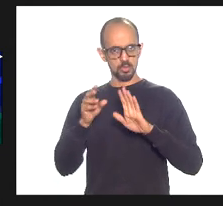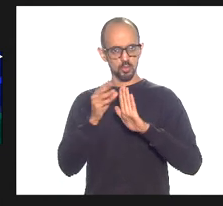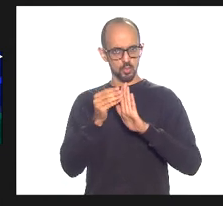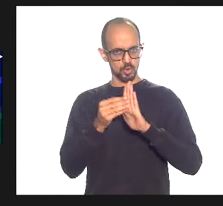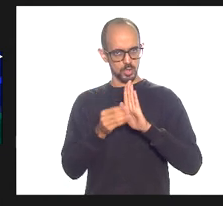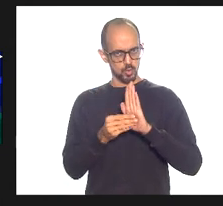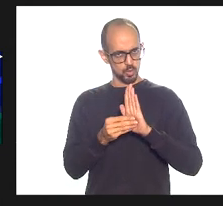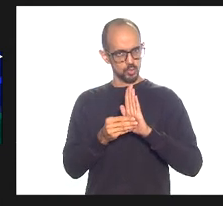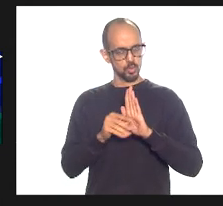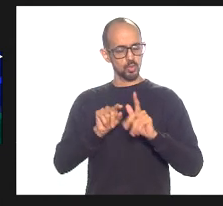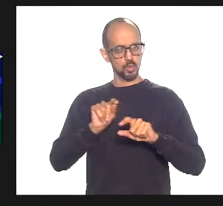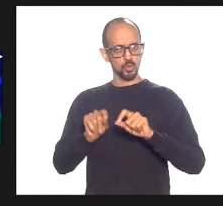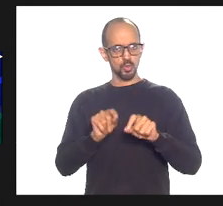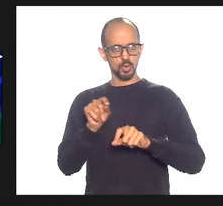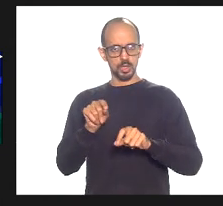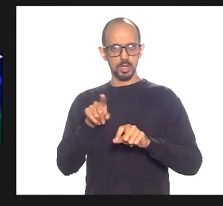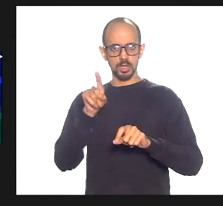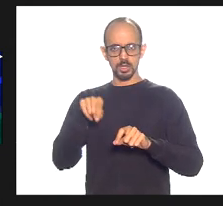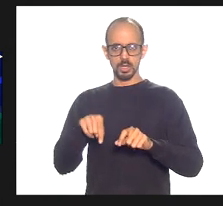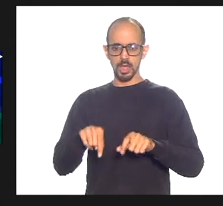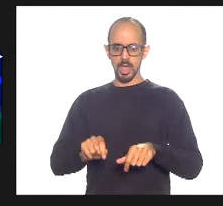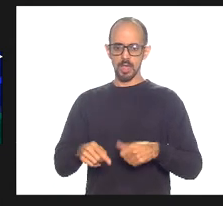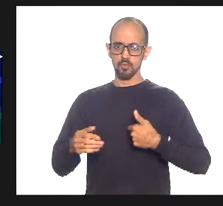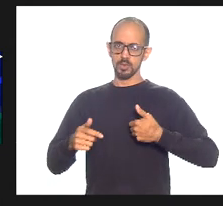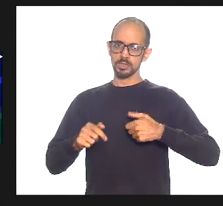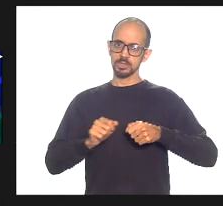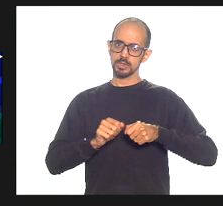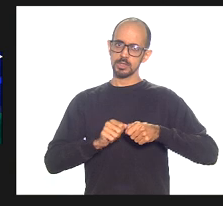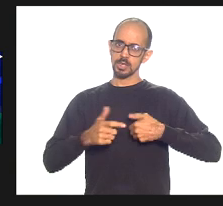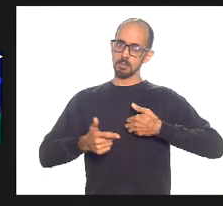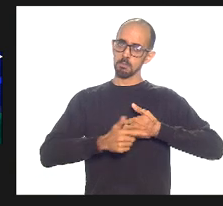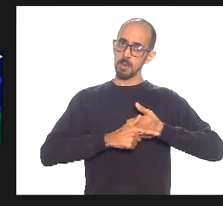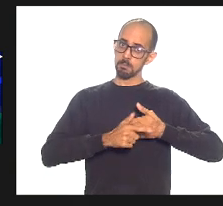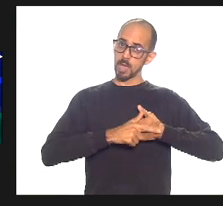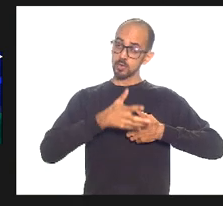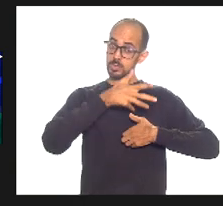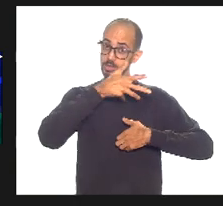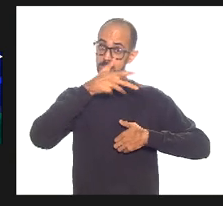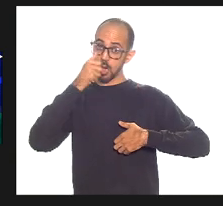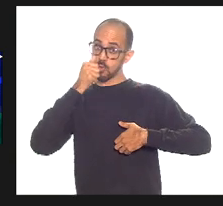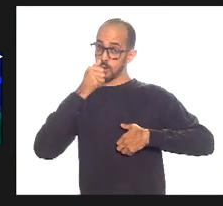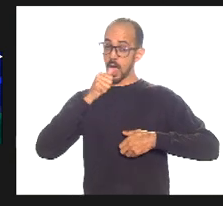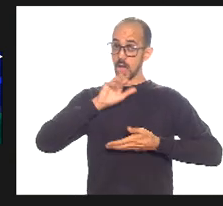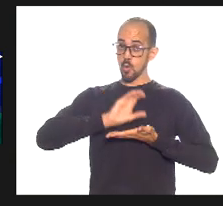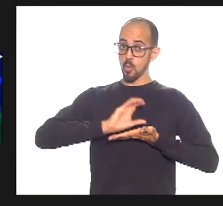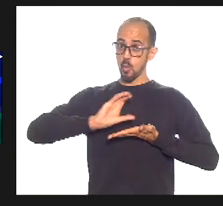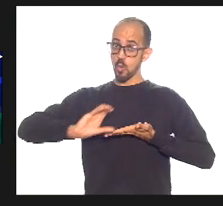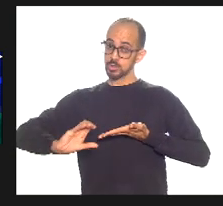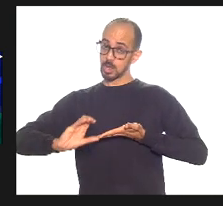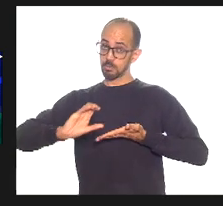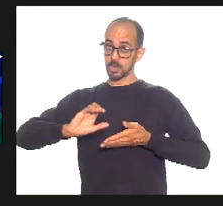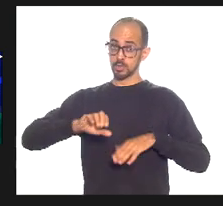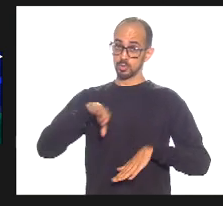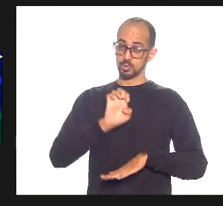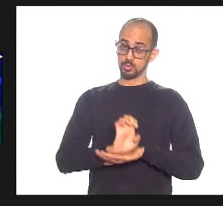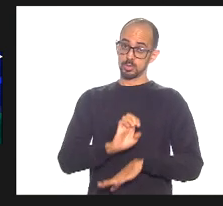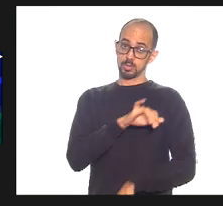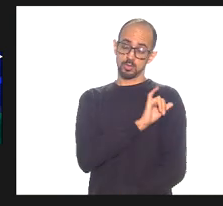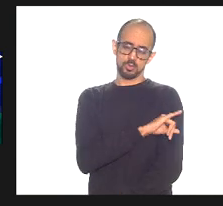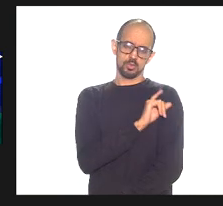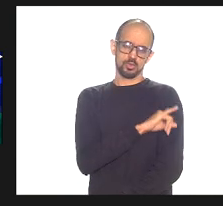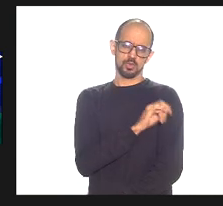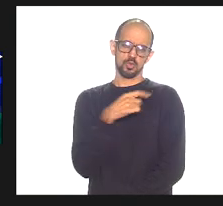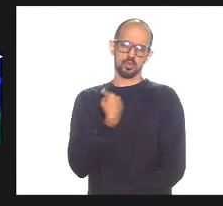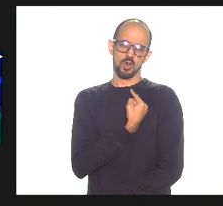que vai funcionar o exercer um papel da de salvar é o orçamento e o estado do Rio de Janeiro a gente